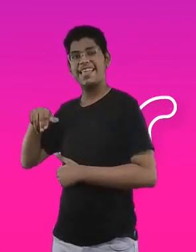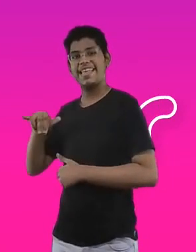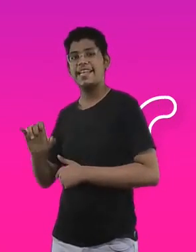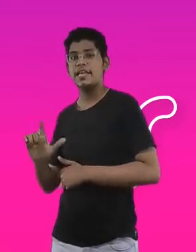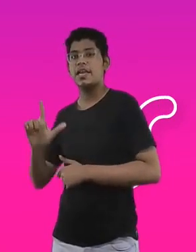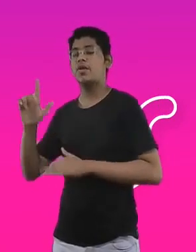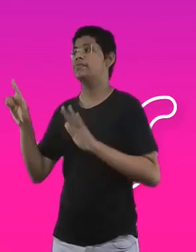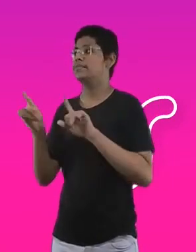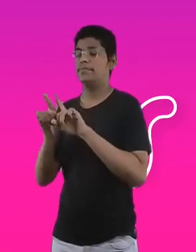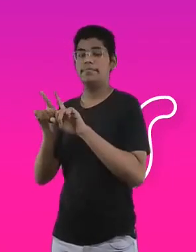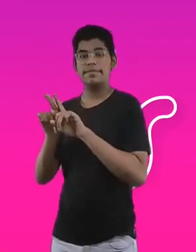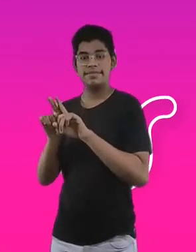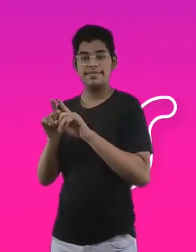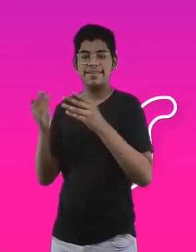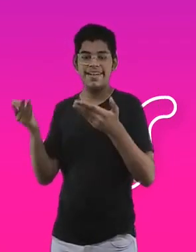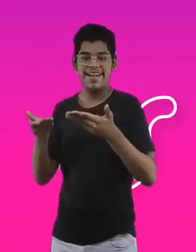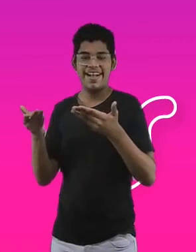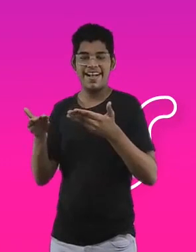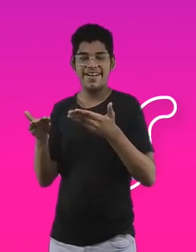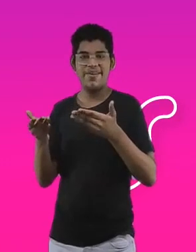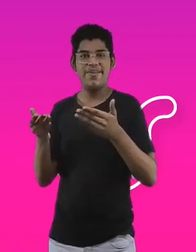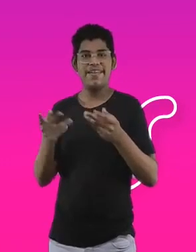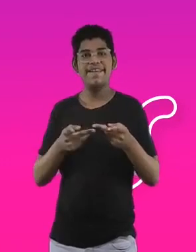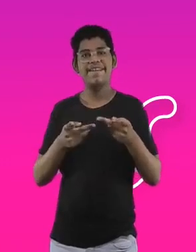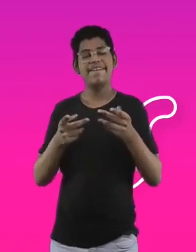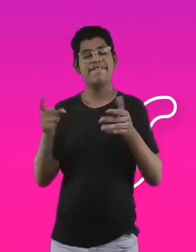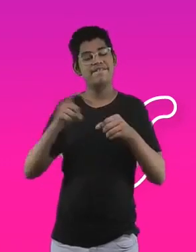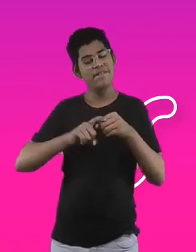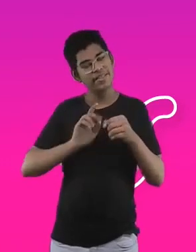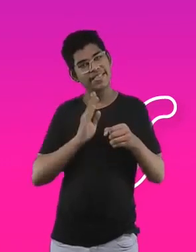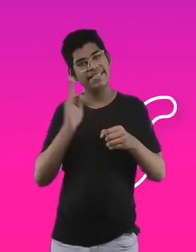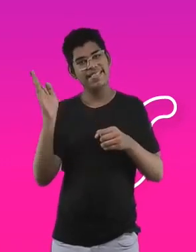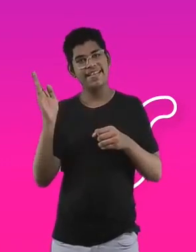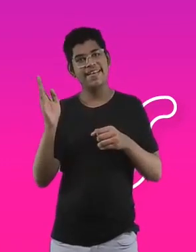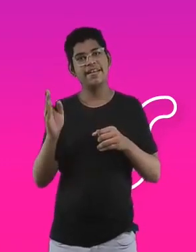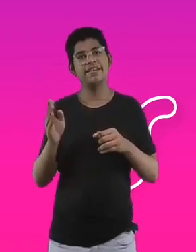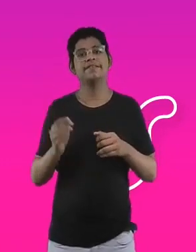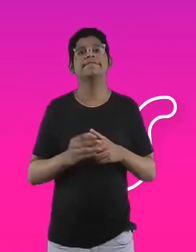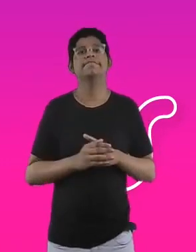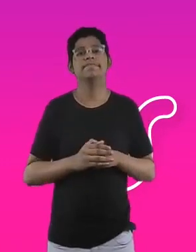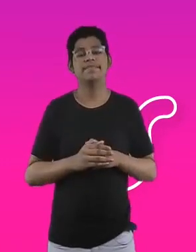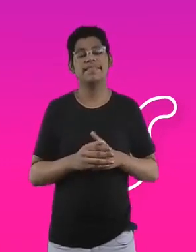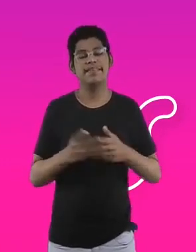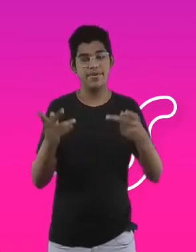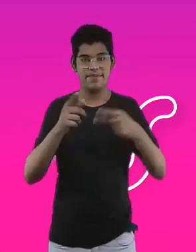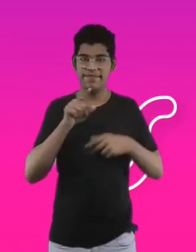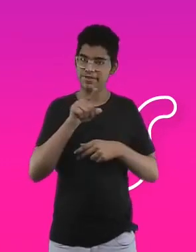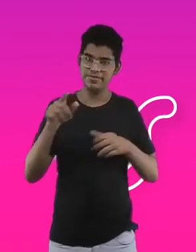para seguir acompanhando a trajetória de cada um de vocês. Gratidão.